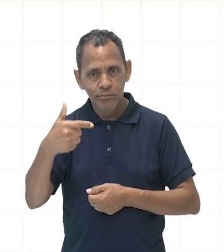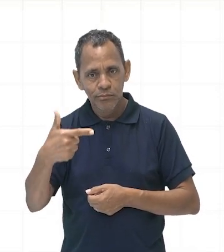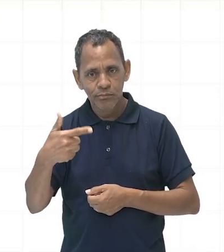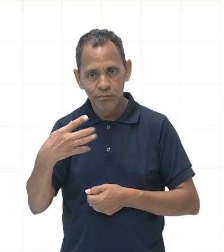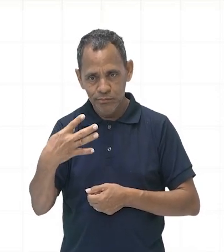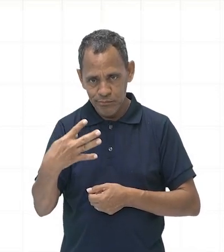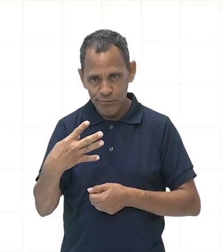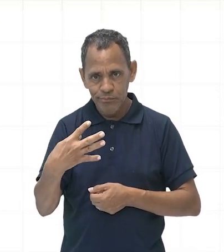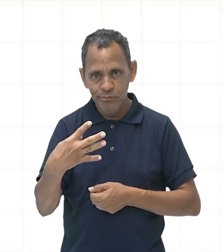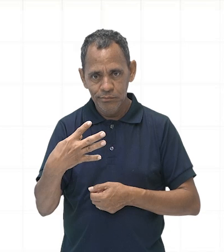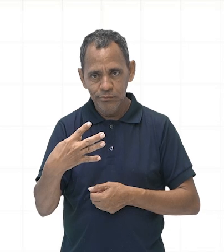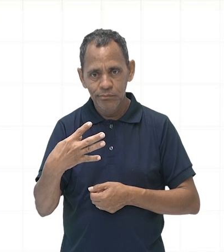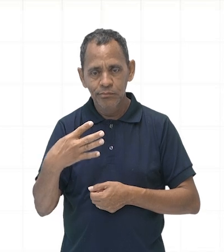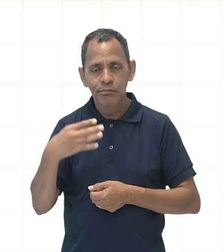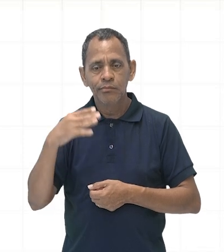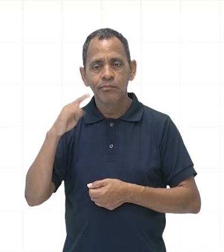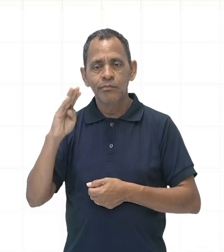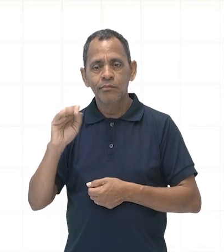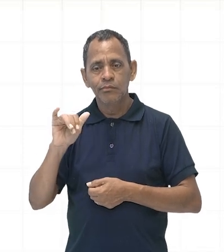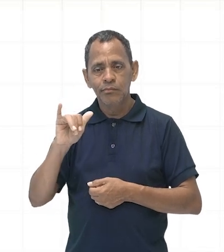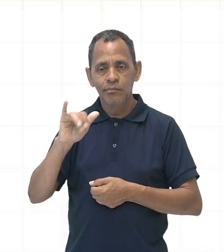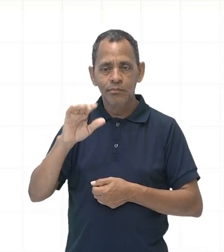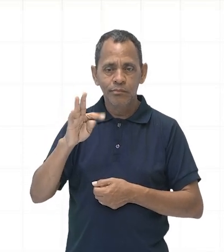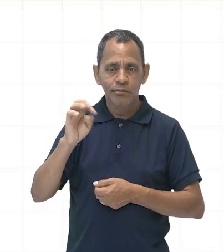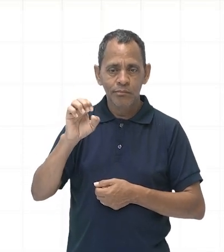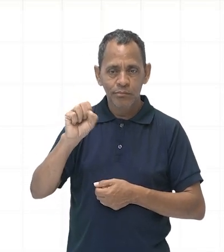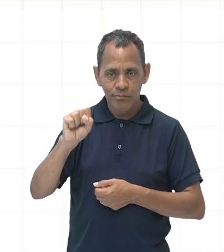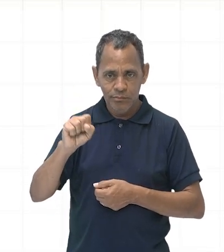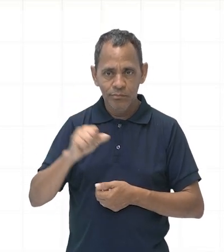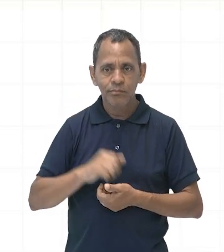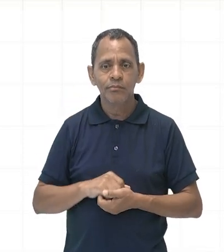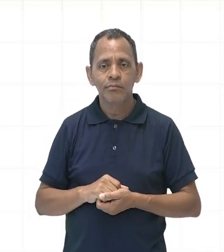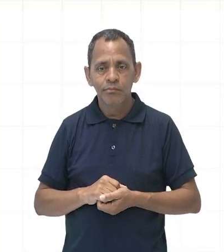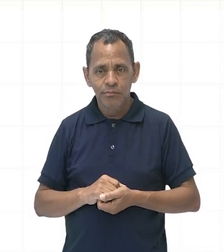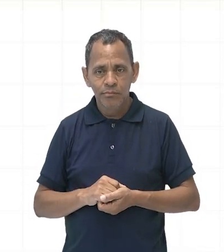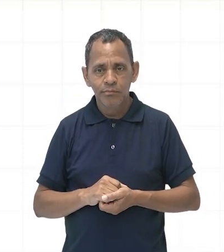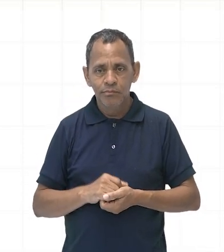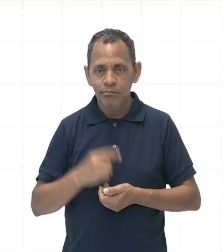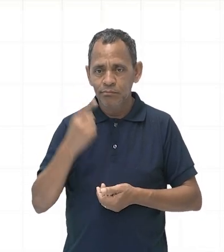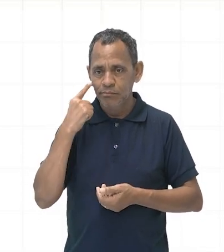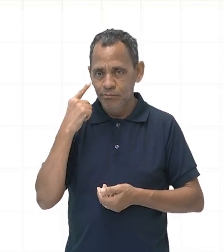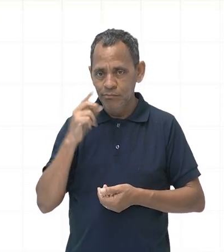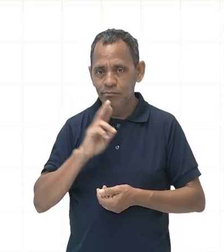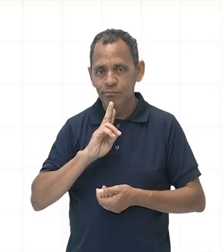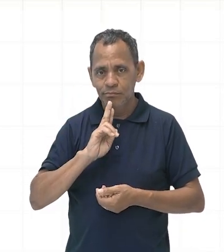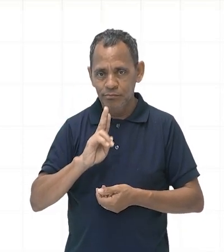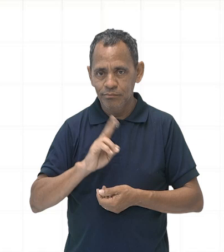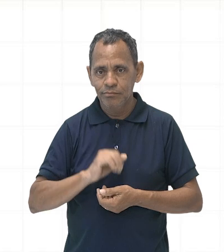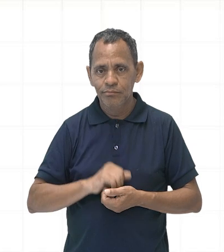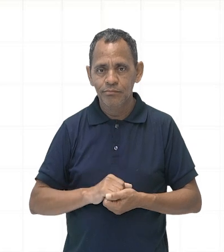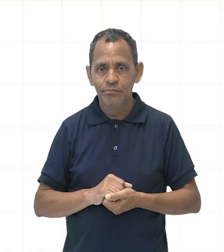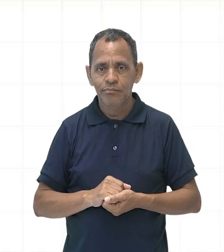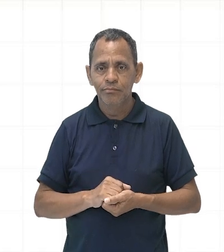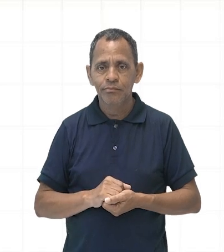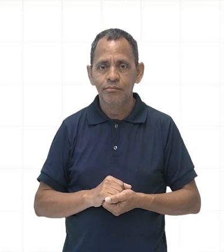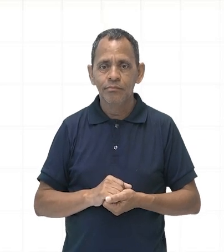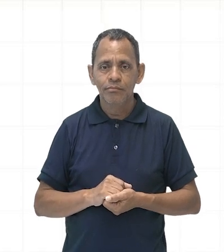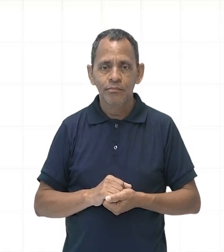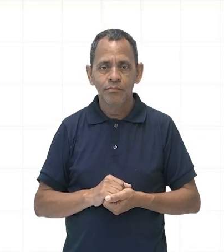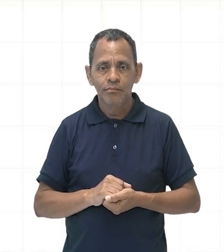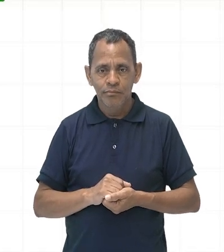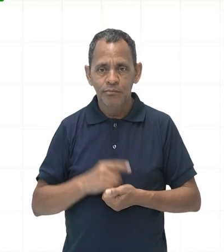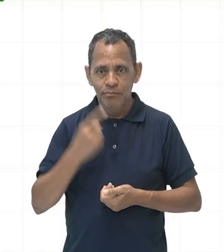1.741.741.824 bytes. Então, nós temos aqui a nossa resposta. Saindo